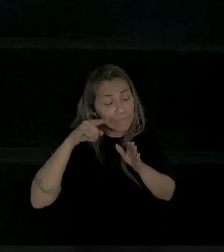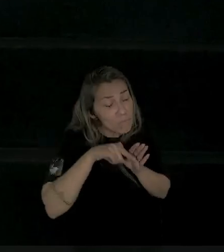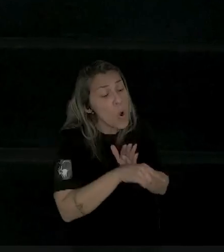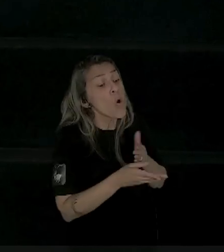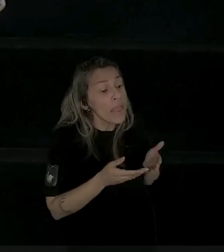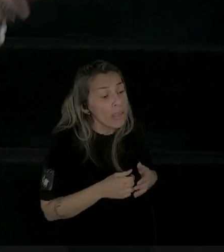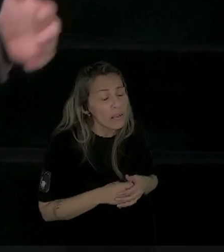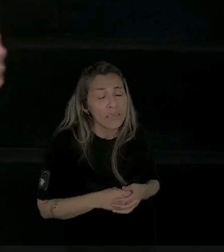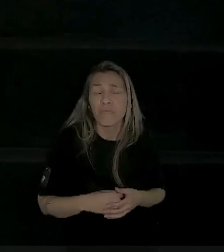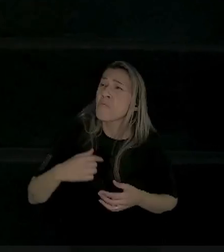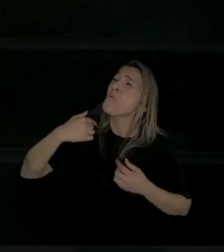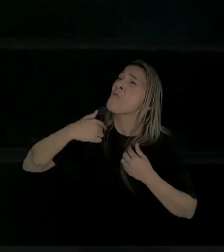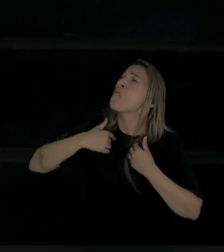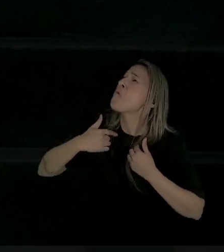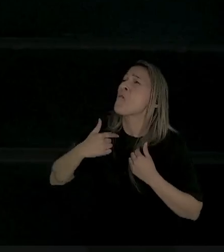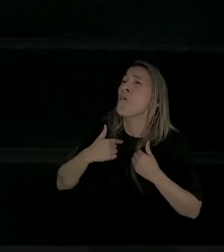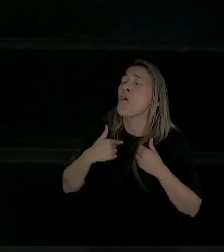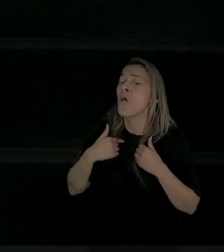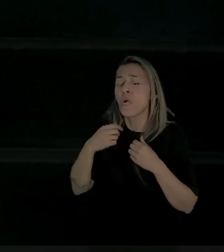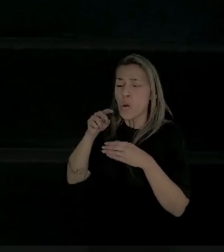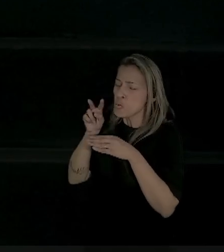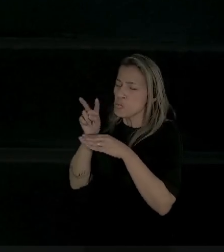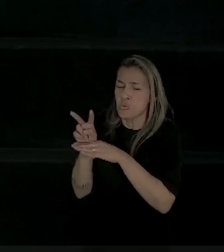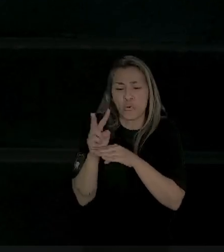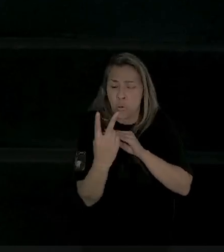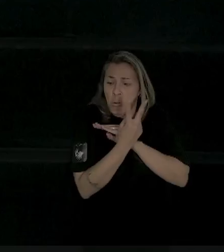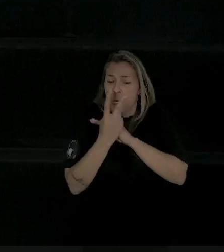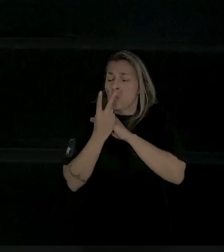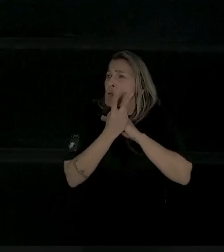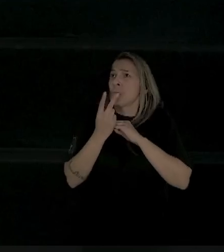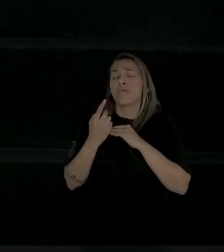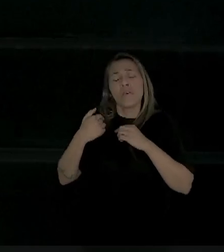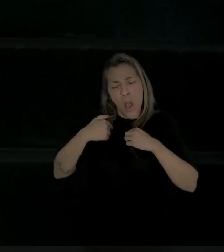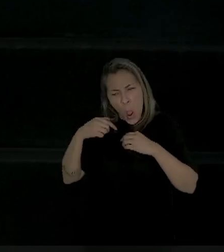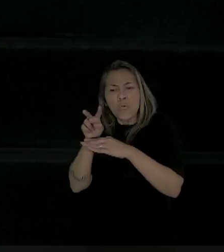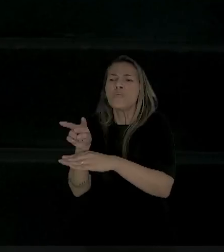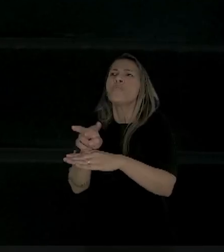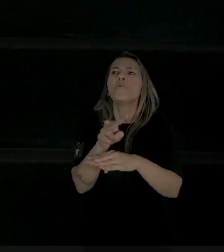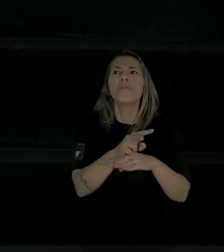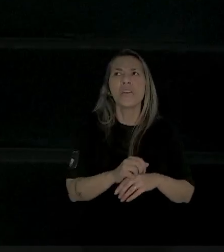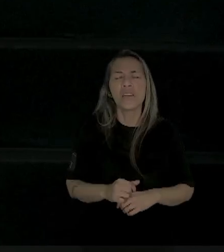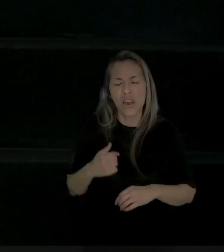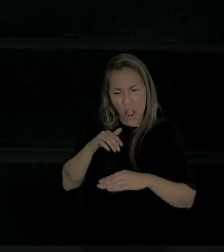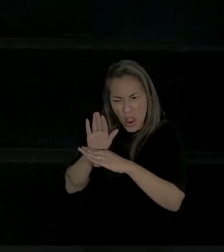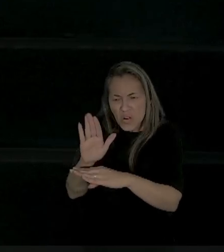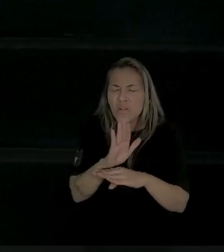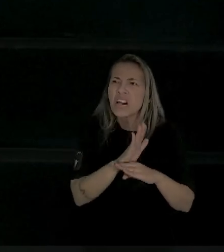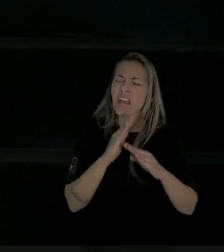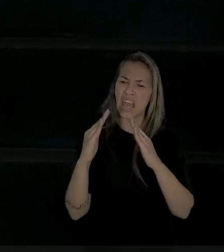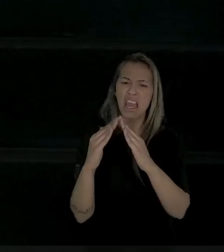Porque eu fui zeloso. Ai, como eu me dediquei àquela igreja. Como eu me